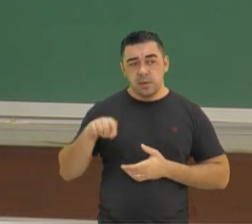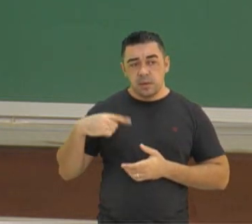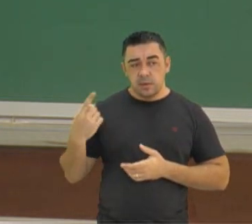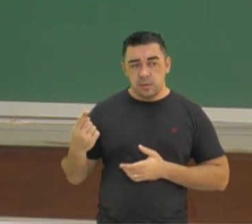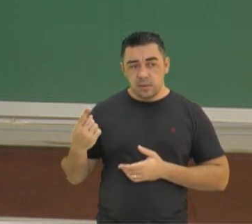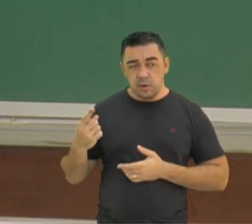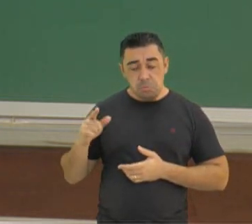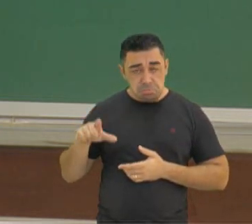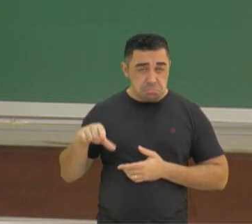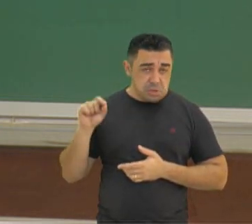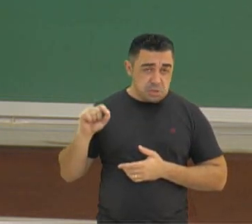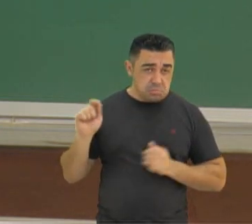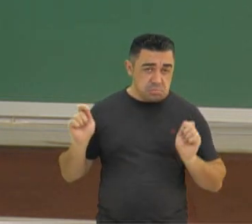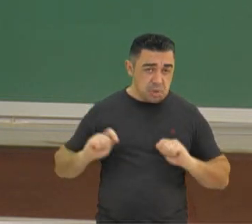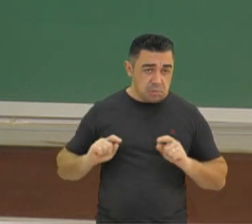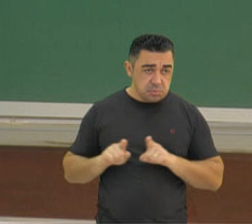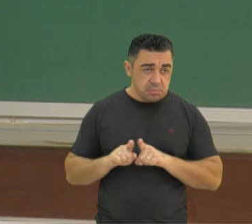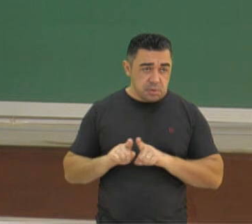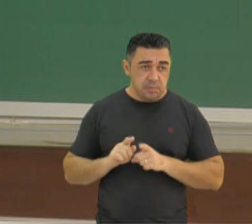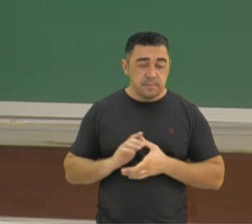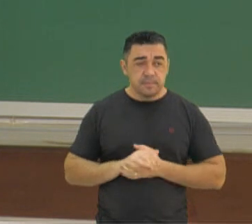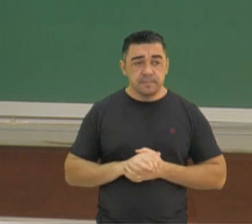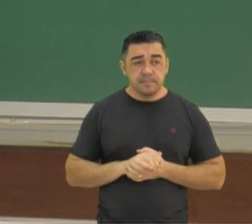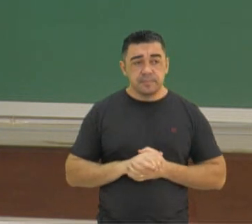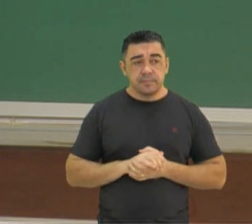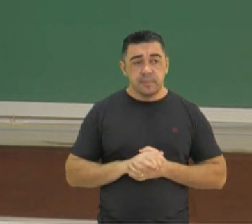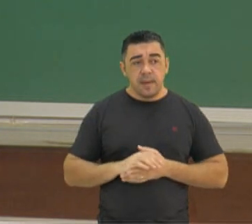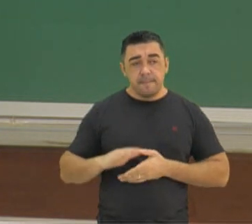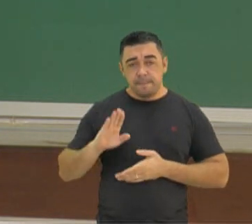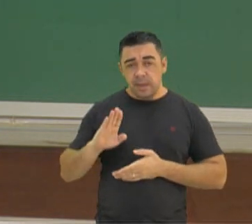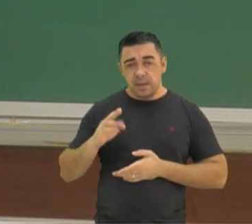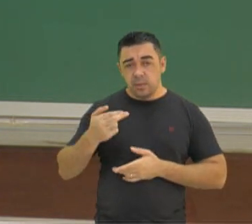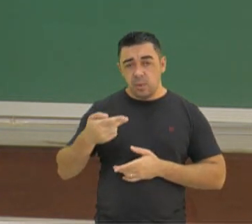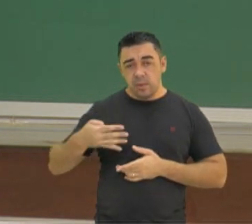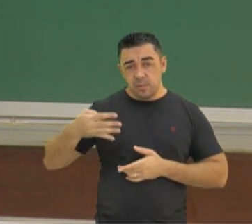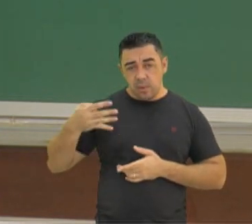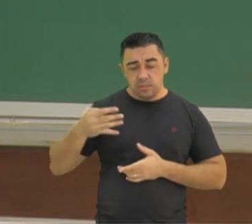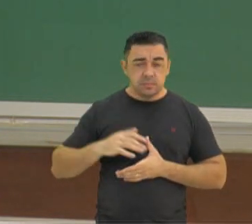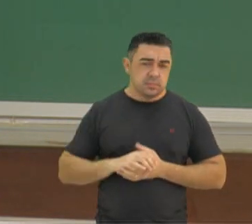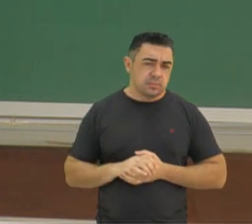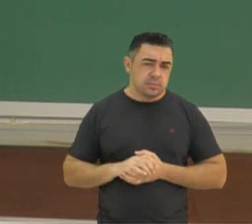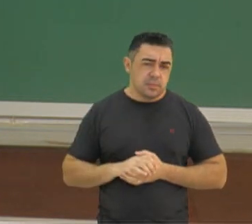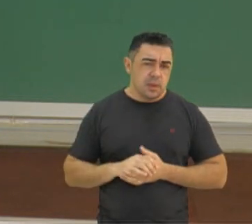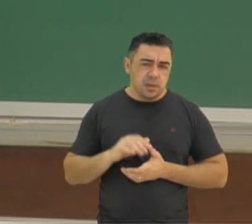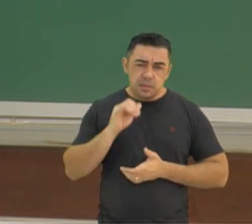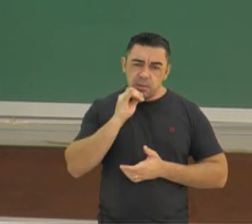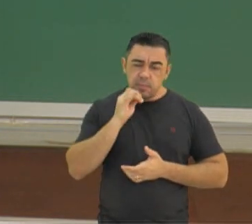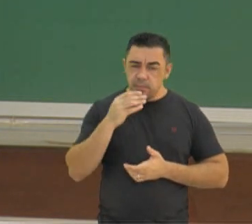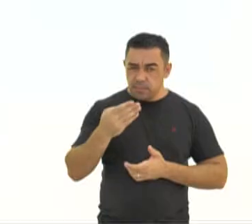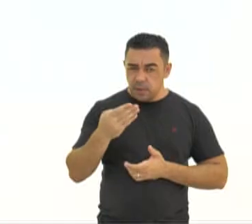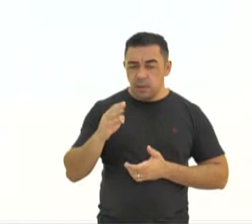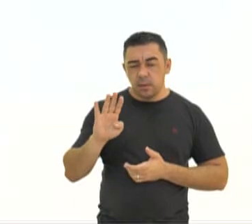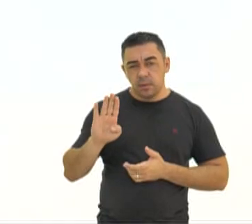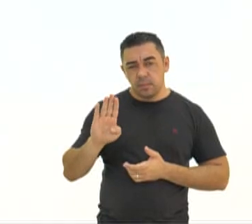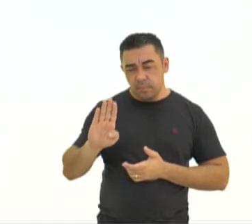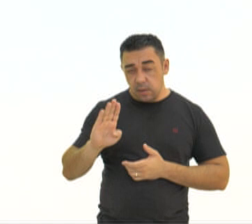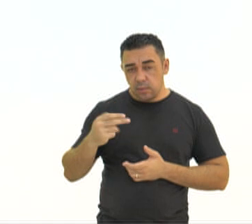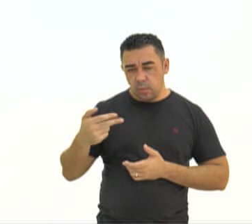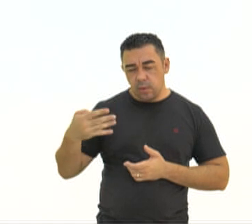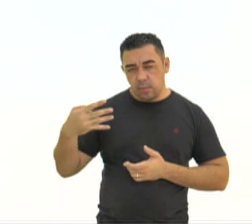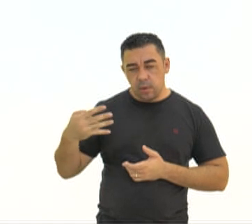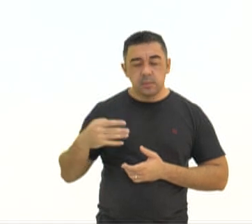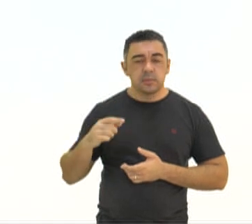segunda opção ali, ó, B é igual a 4. O que acontece quando B é igual a 4? Né?